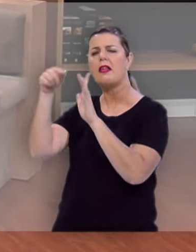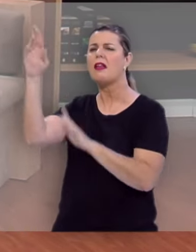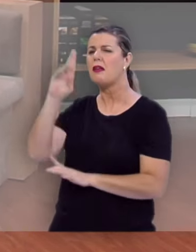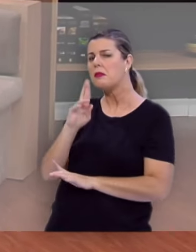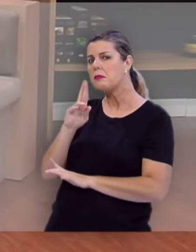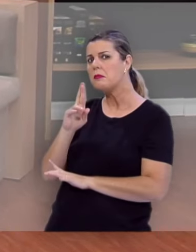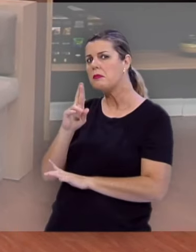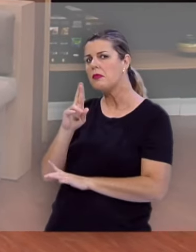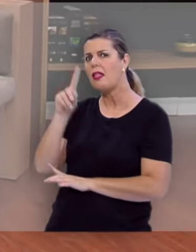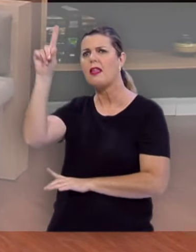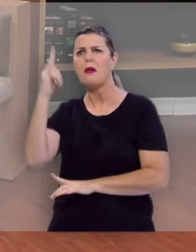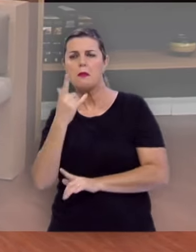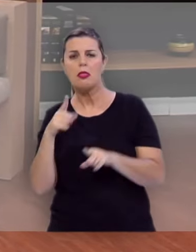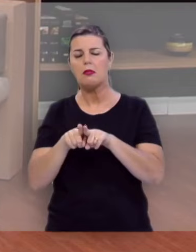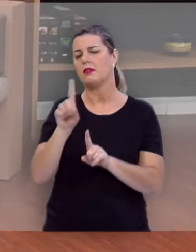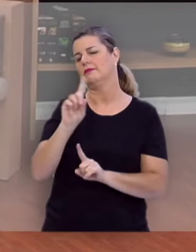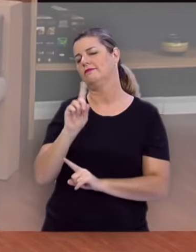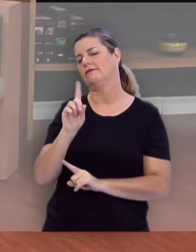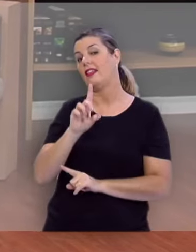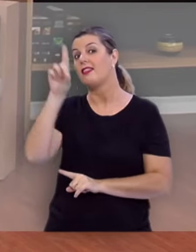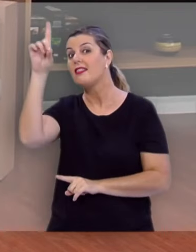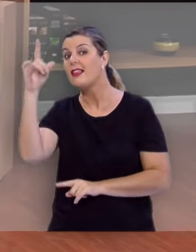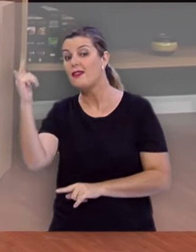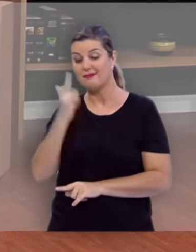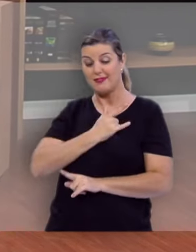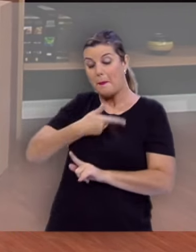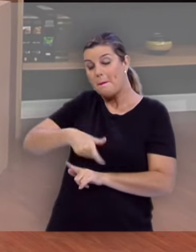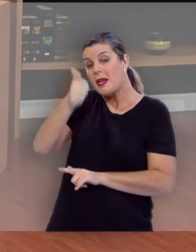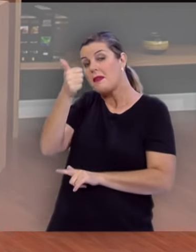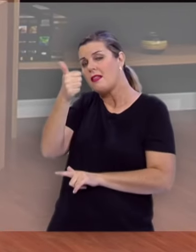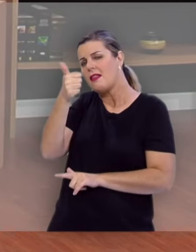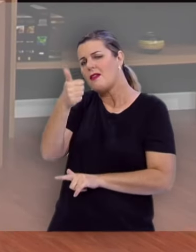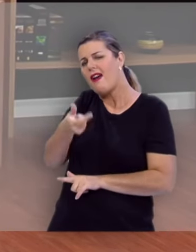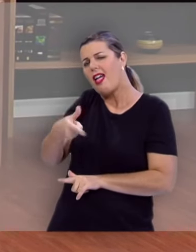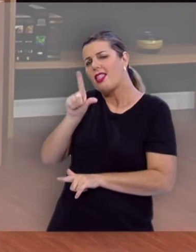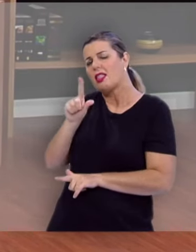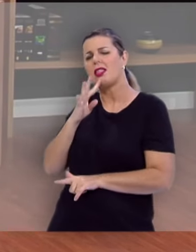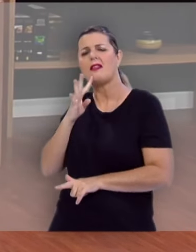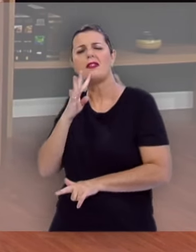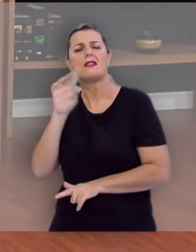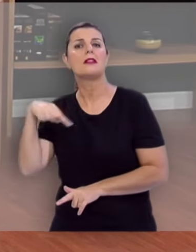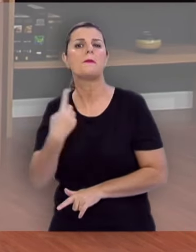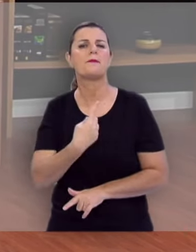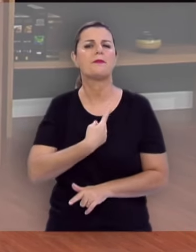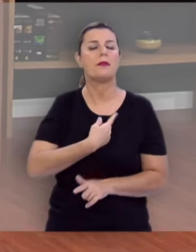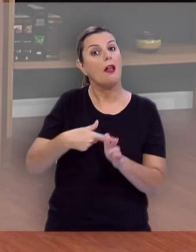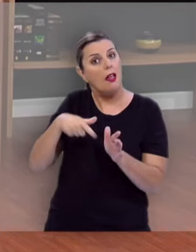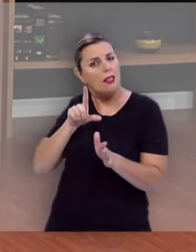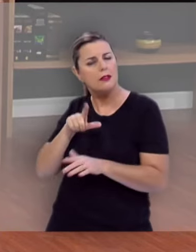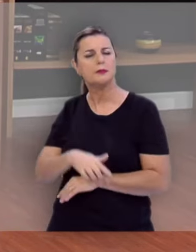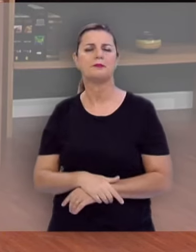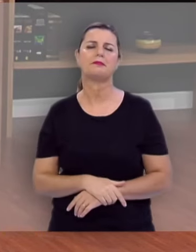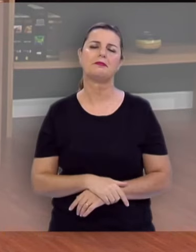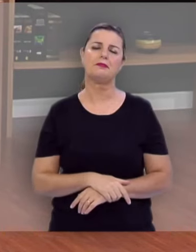como resultado disso, Ele nos amou. Não, Ele nos amou primeiro. Ele nos conheceu de